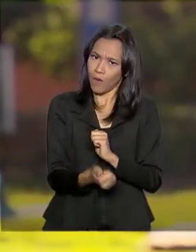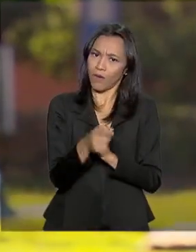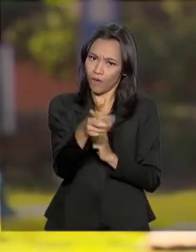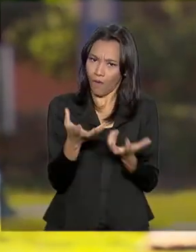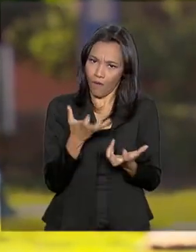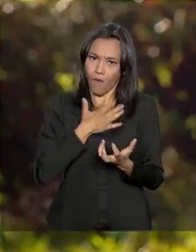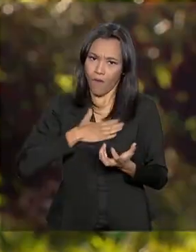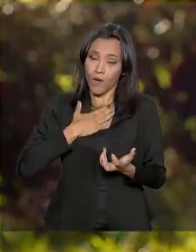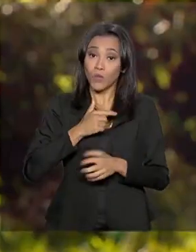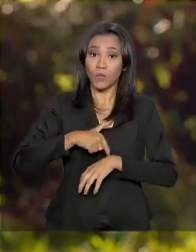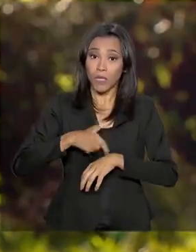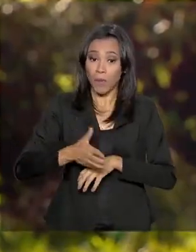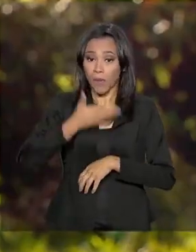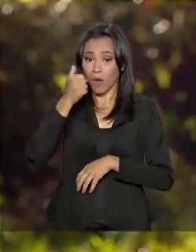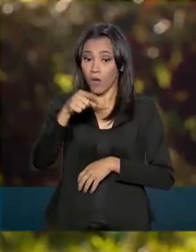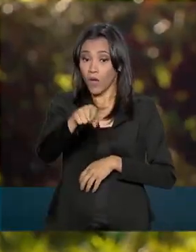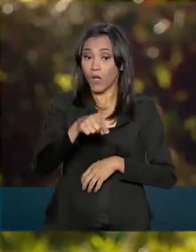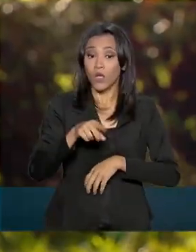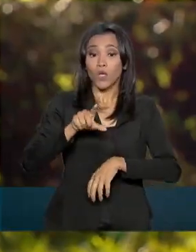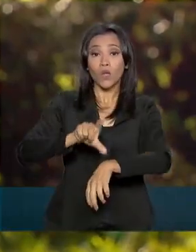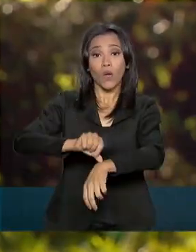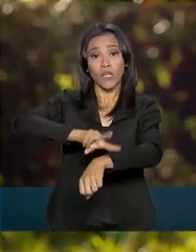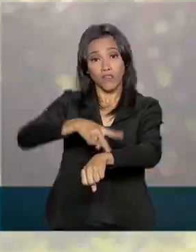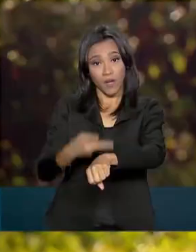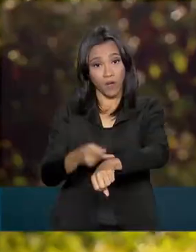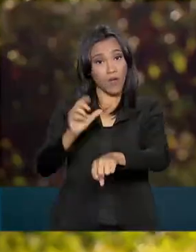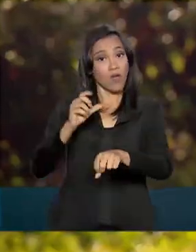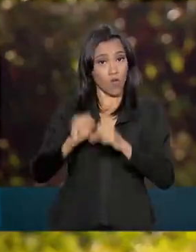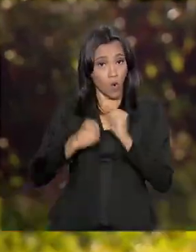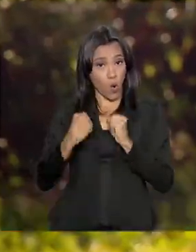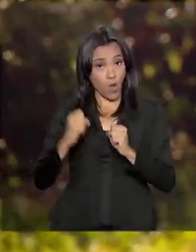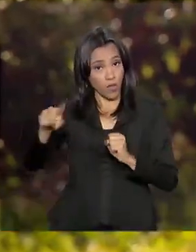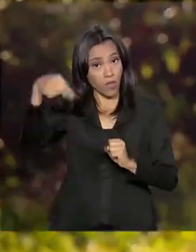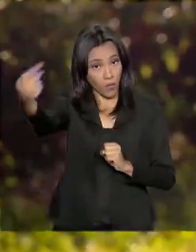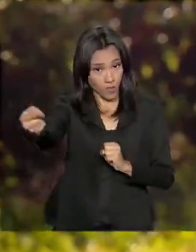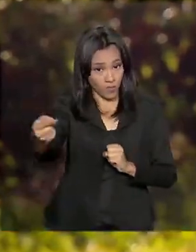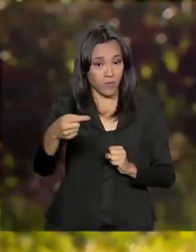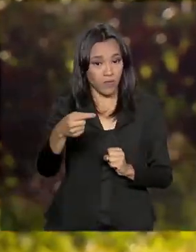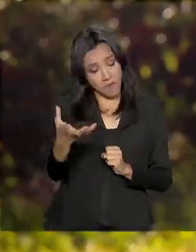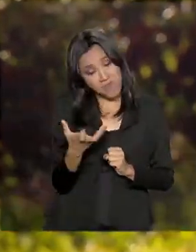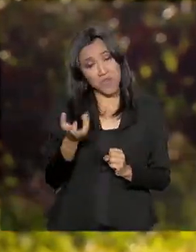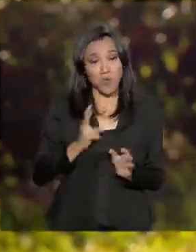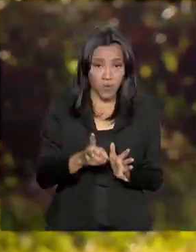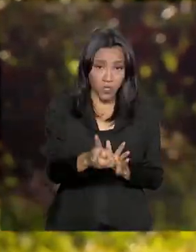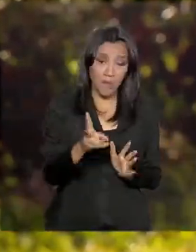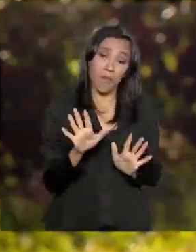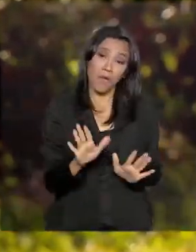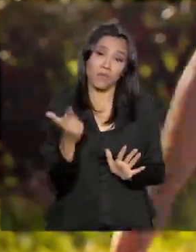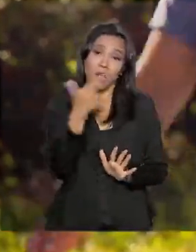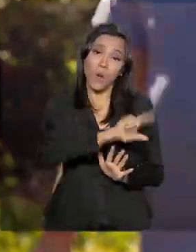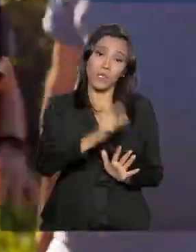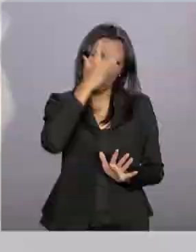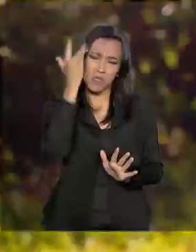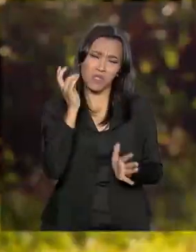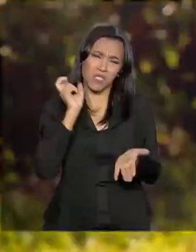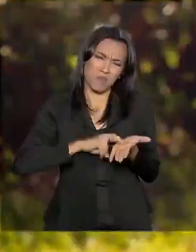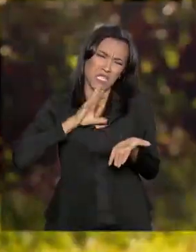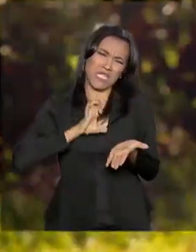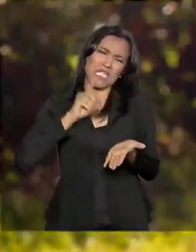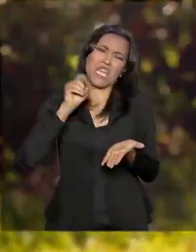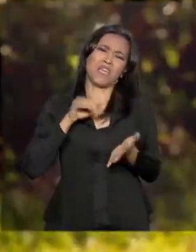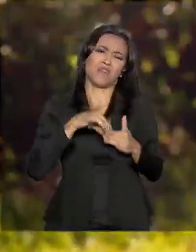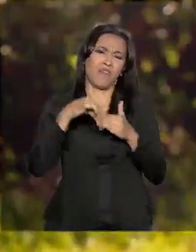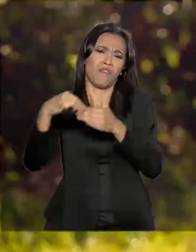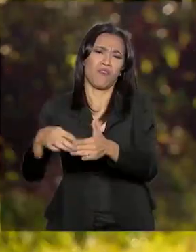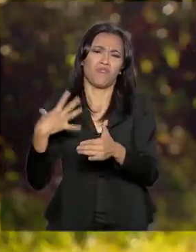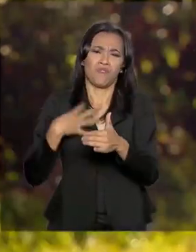rende mais no horário de verão após correr mais tarde pra mim eu queria continuar mas eu sei que para outras pessoas que têm conta da feira é levar a filha à escola